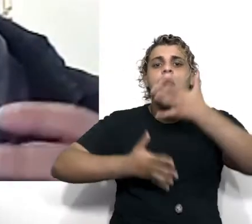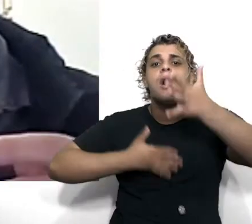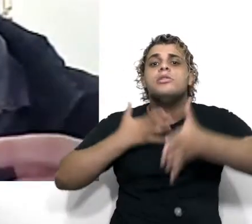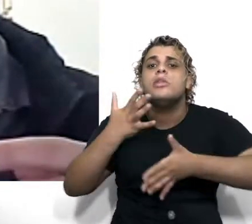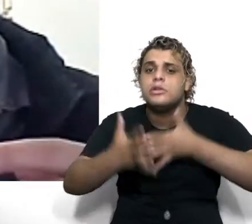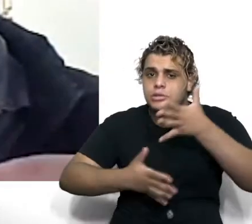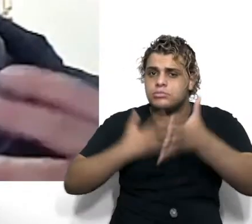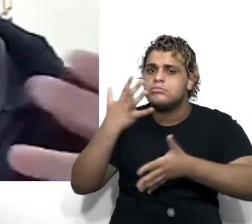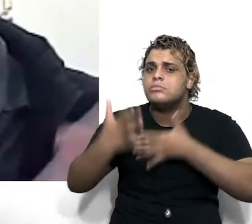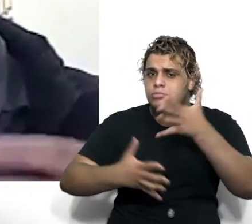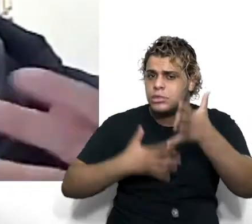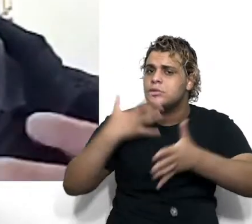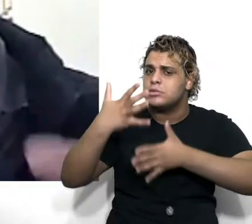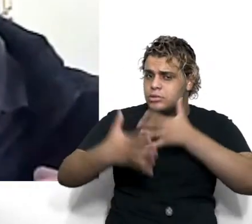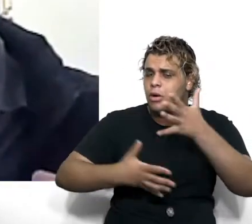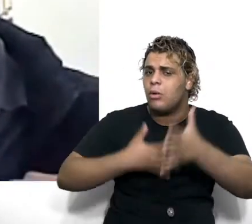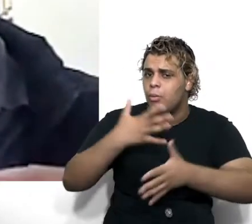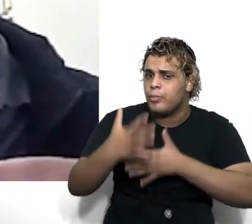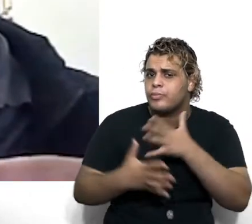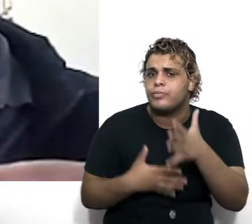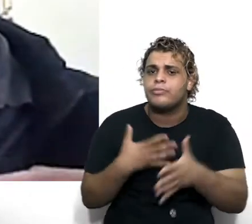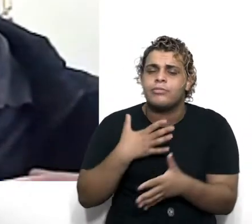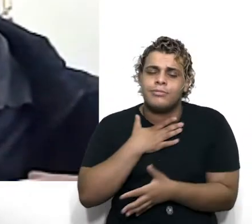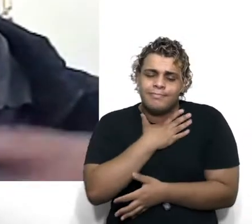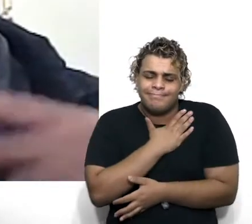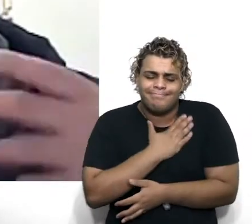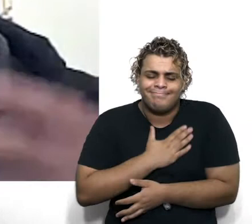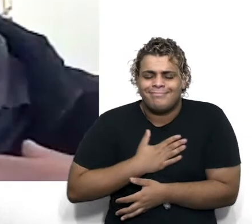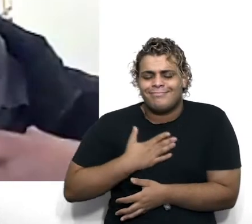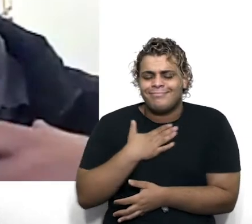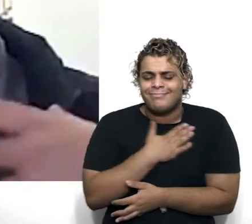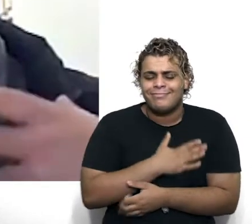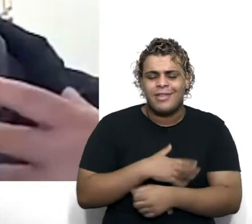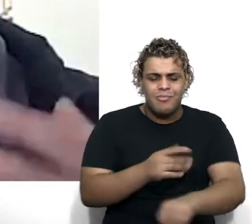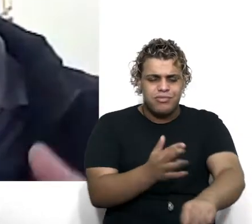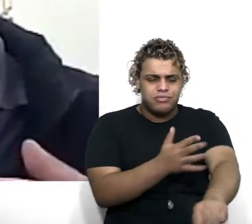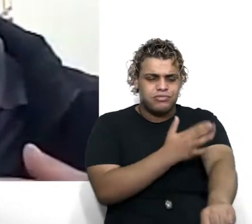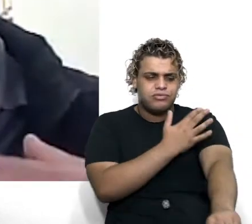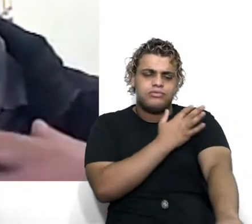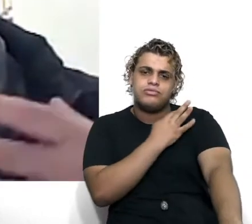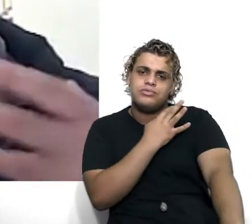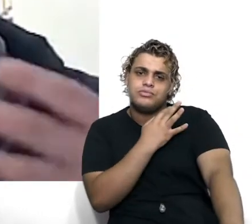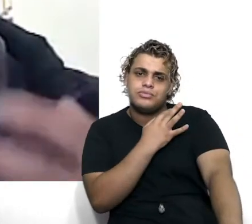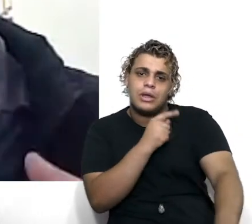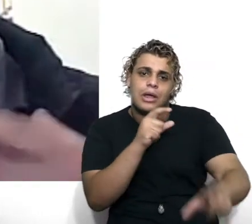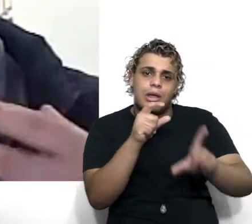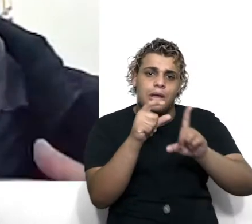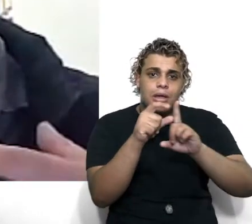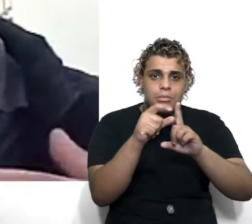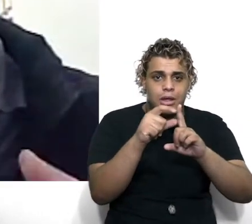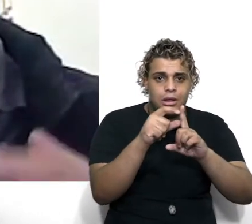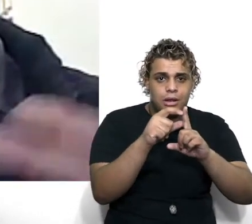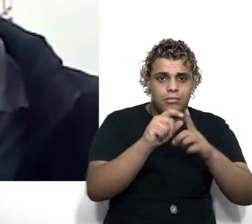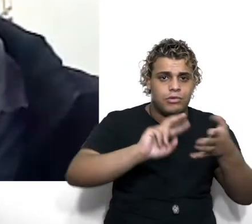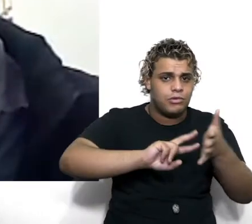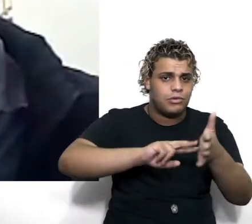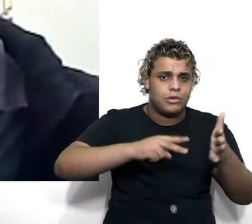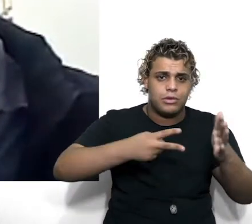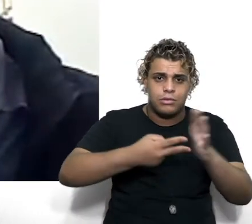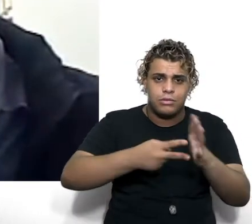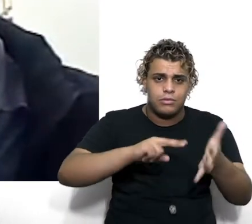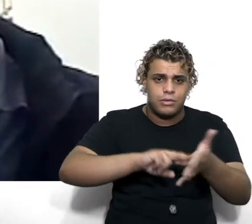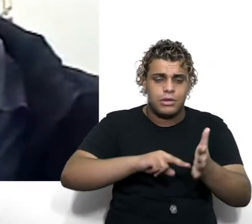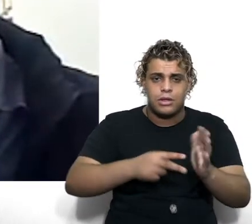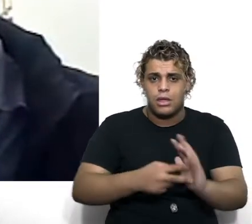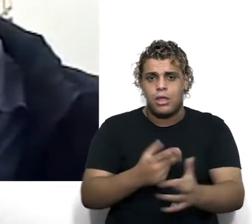tenho recebido uma espécie de prazer que vem das palavras dizerem alguma coisa, mas dizerem alguma coisa com uma determinada música, não